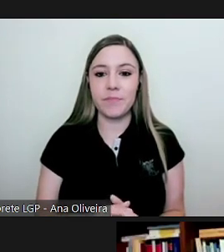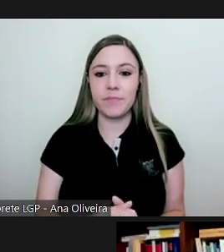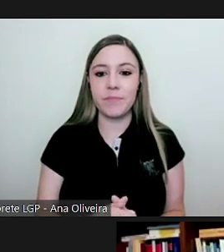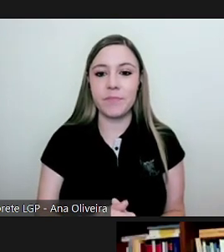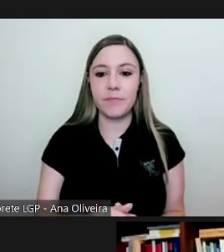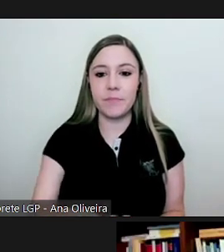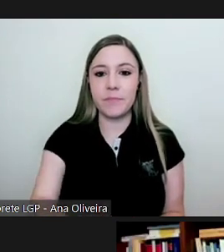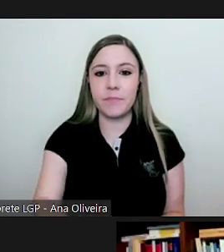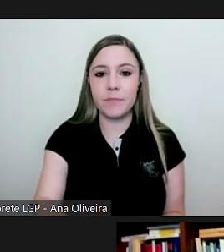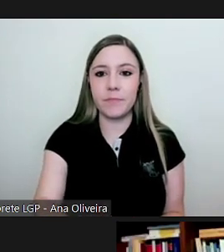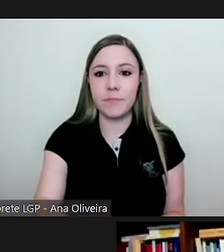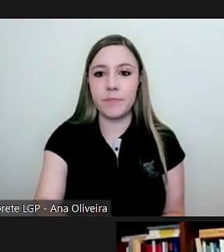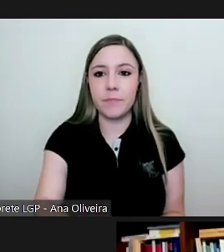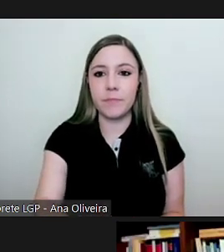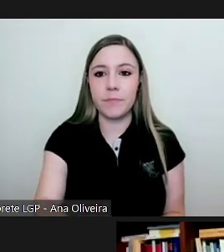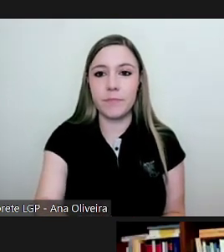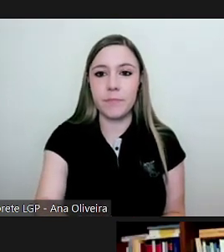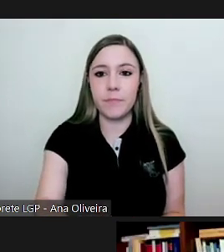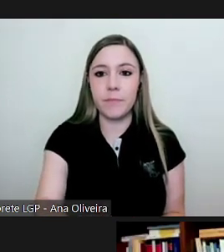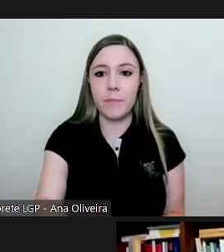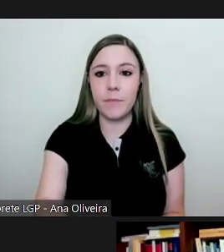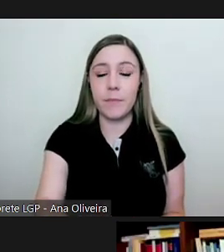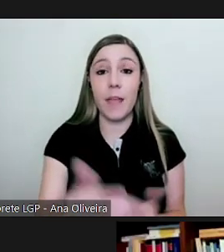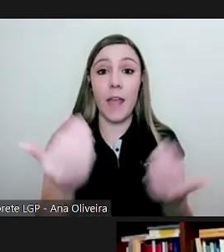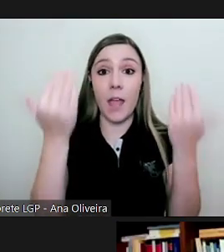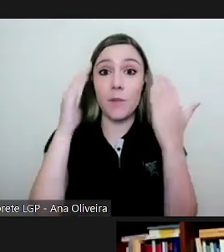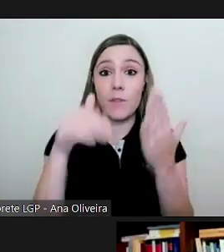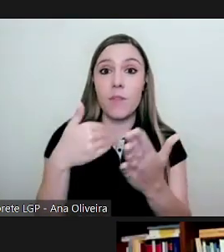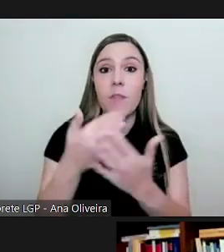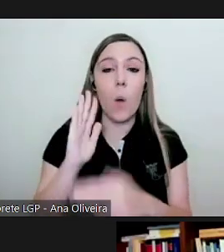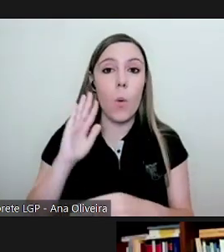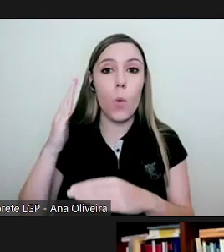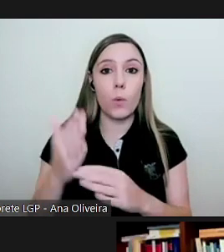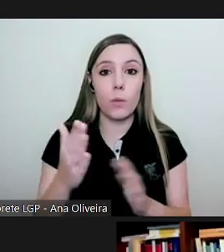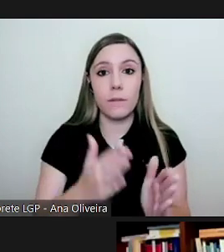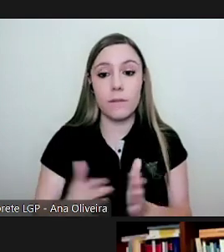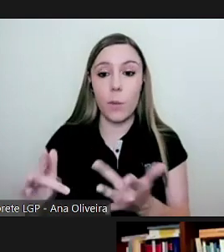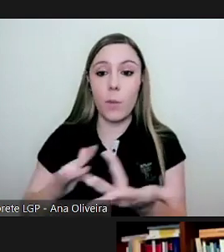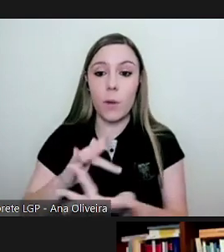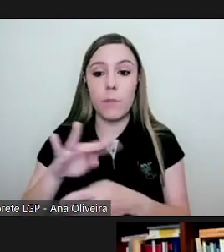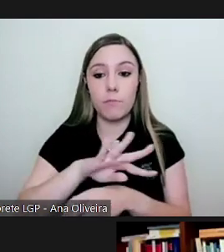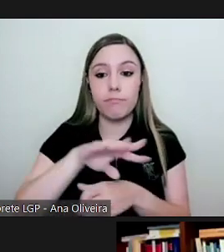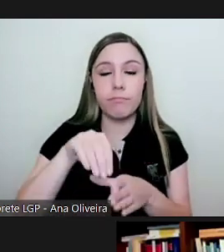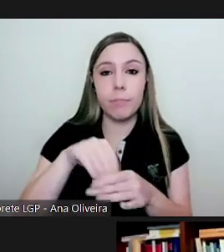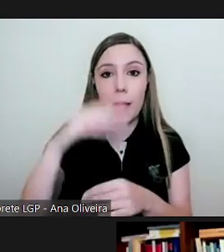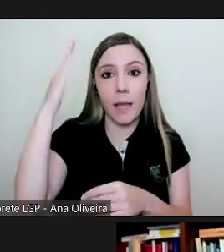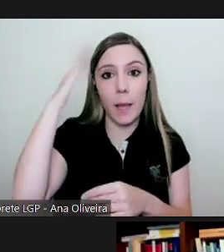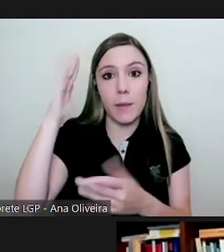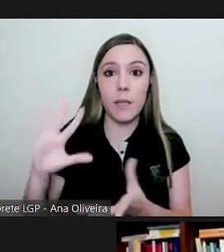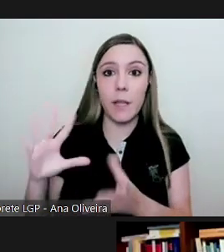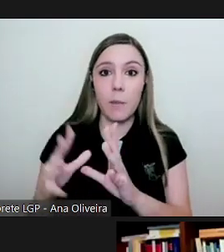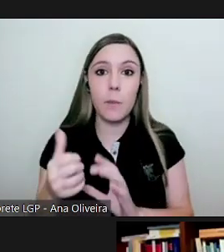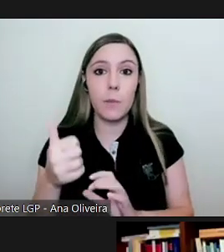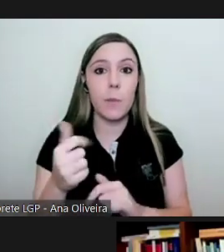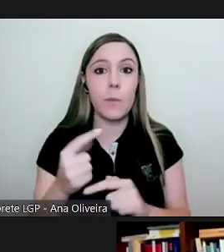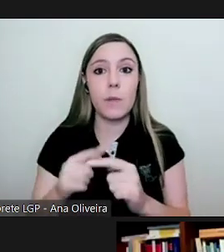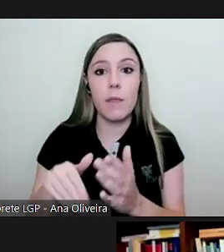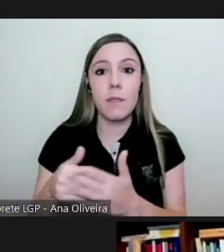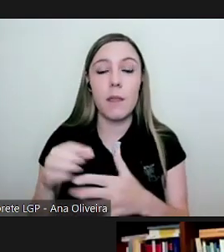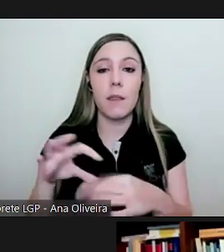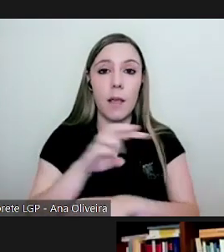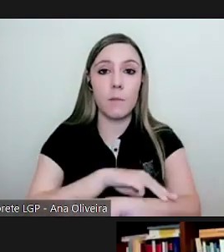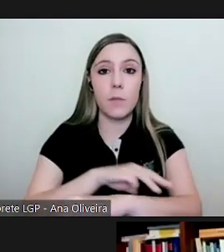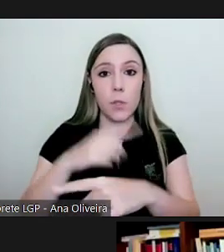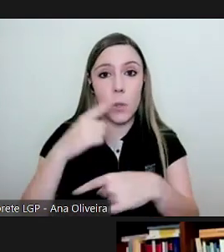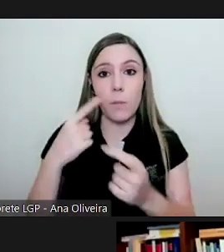Informamos que o último evento do ciclo de webinars no âmbito do percurso integrado de capacitação em sustentabilidade para a administração pública